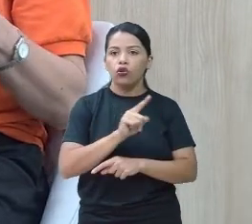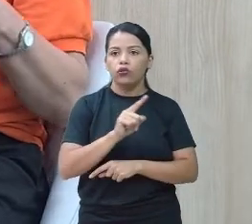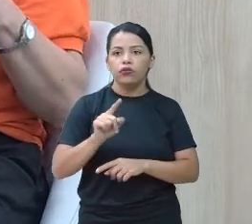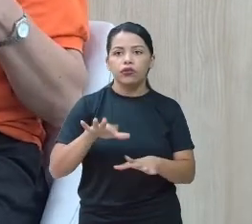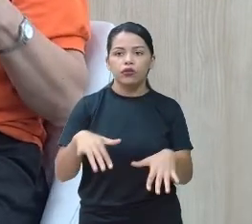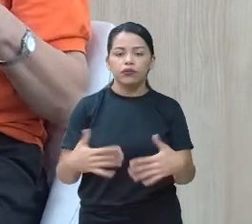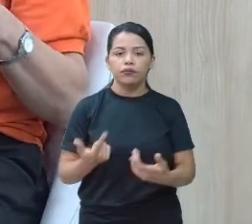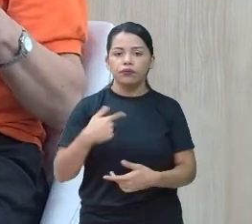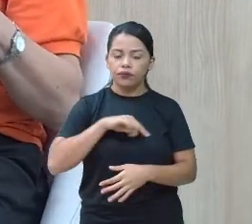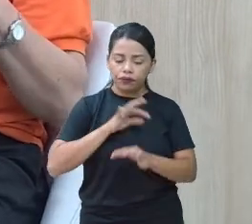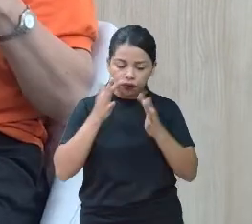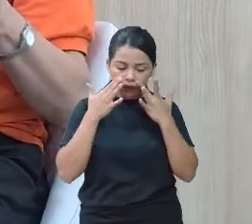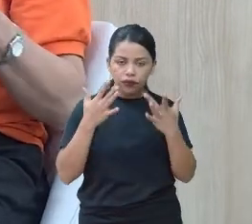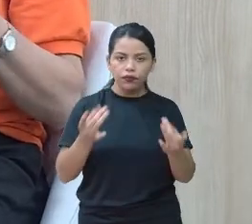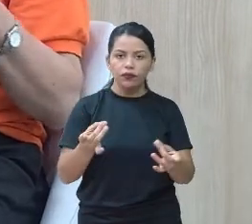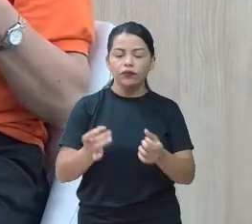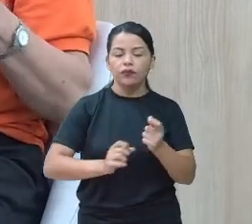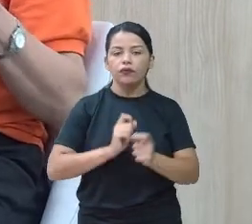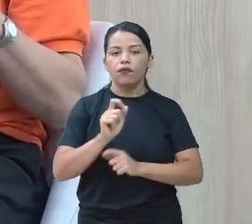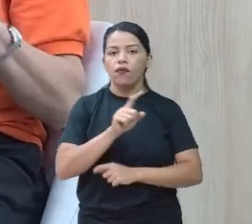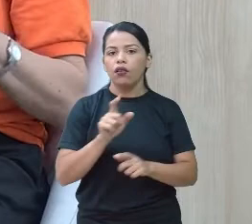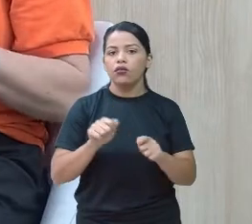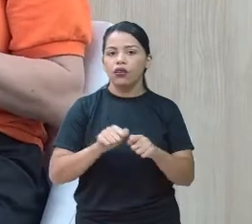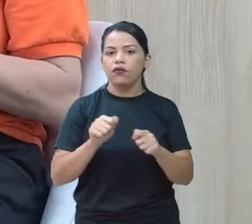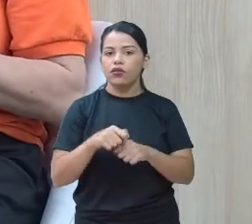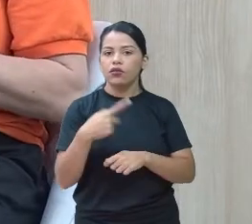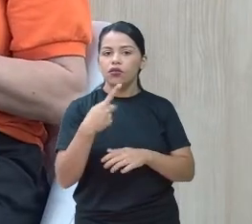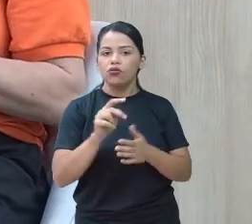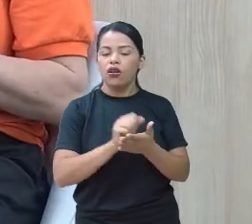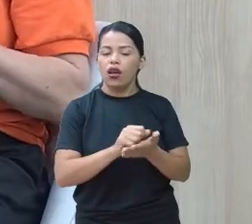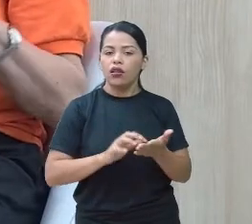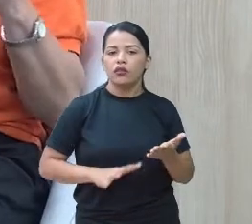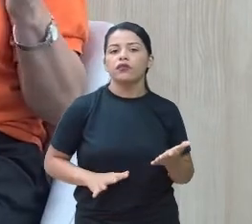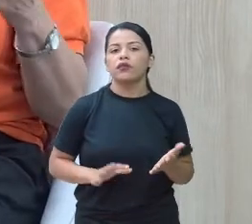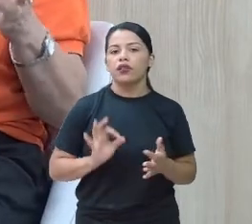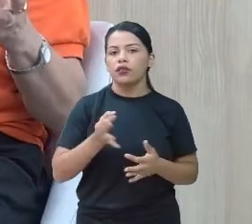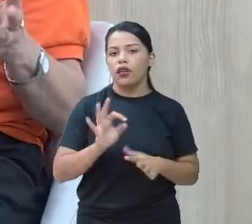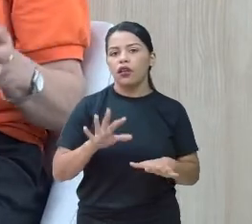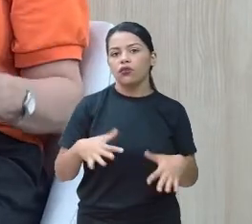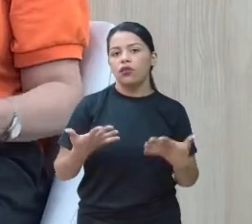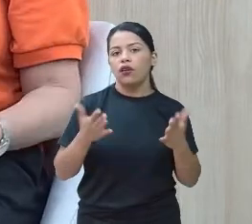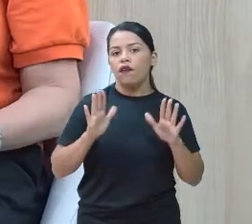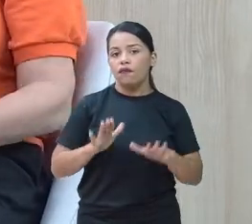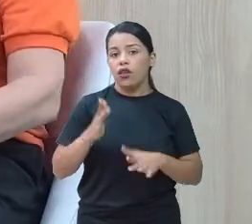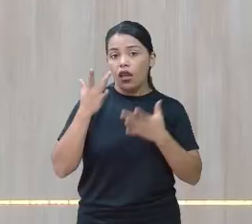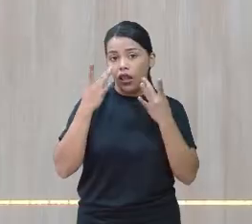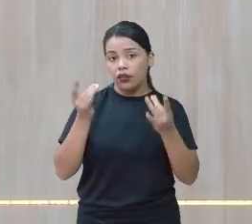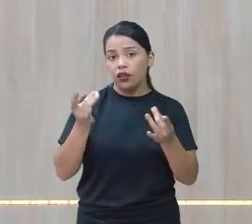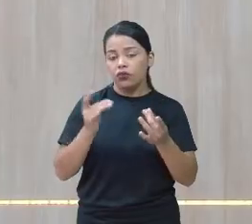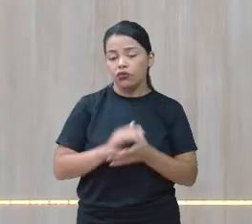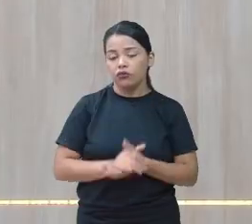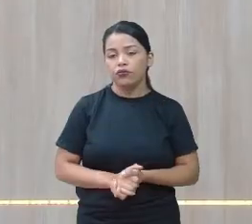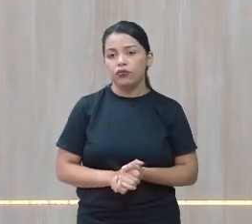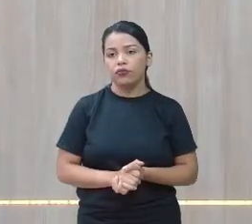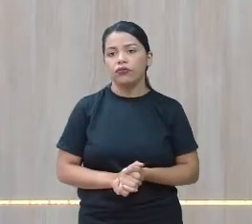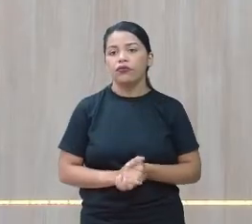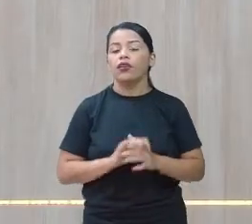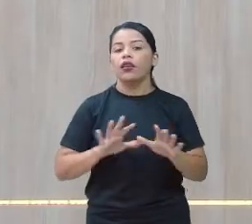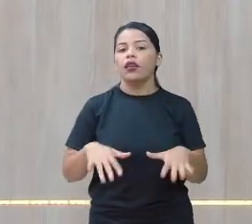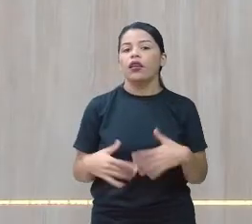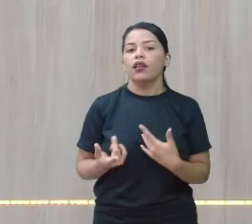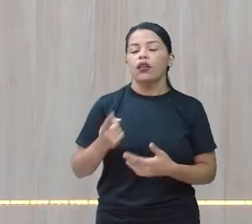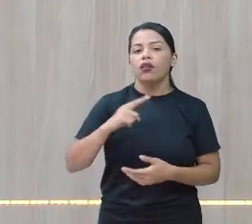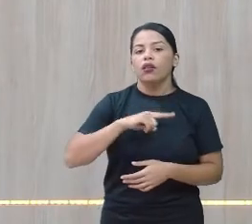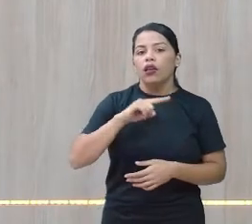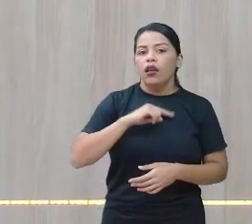estamos atentos aí para que vocês façam também as suas atividades, tá certo? Então fiquem atentos. Pois é, pessoal, contamos